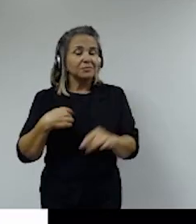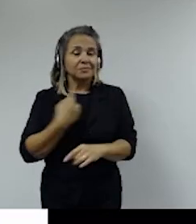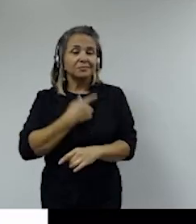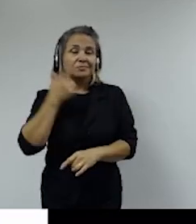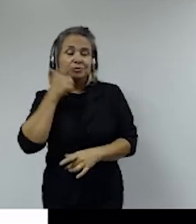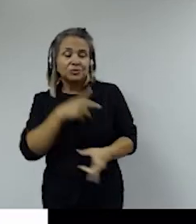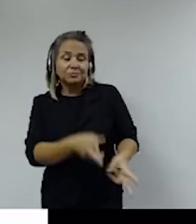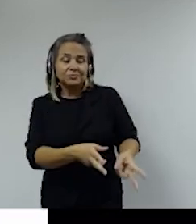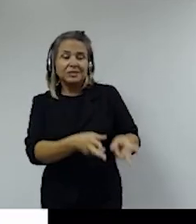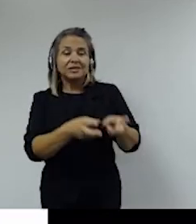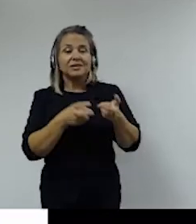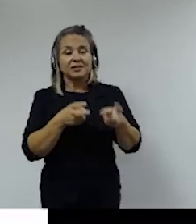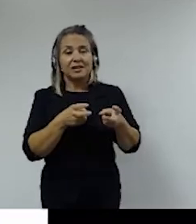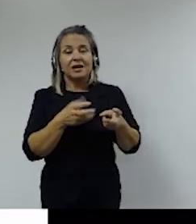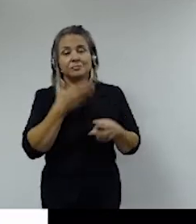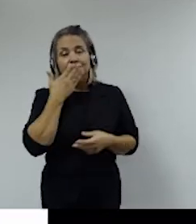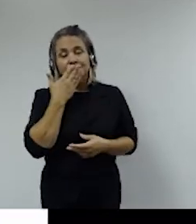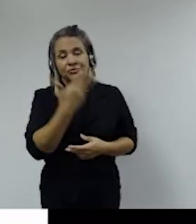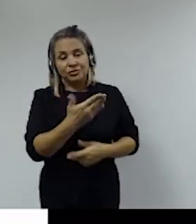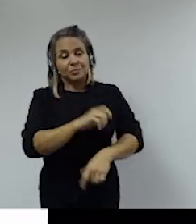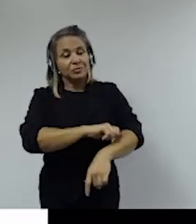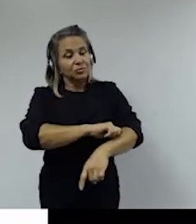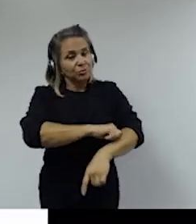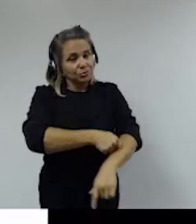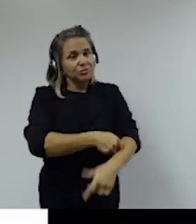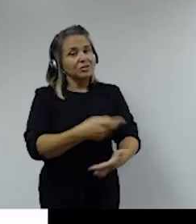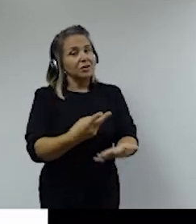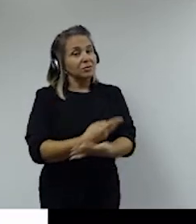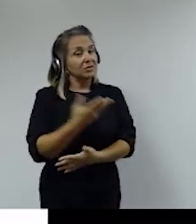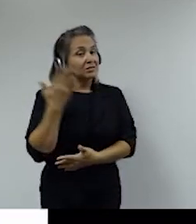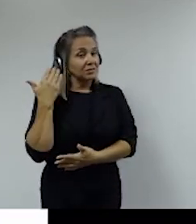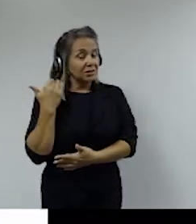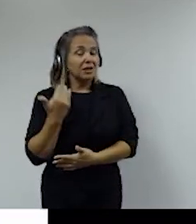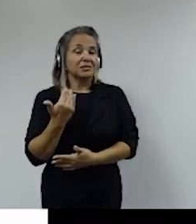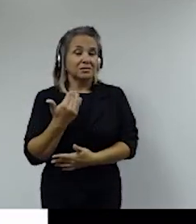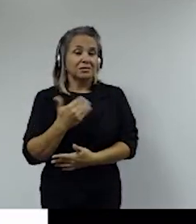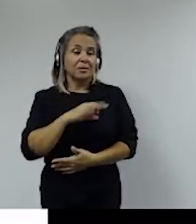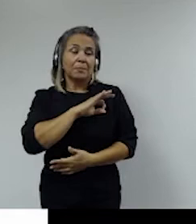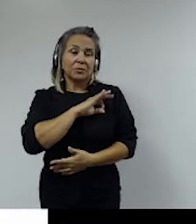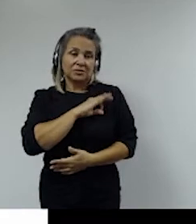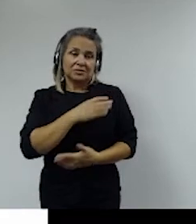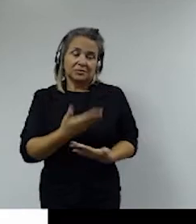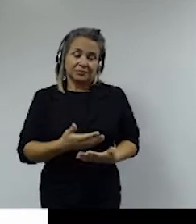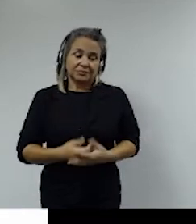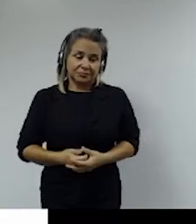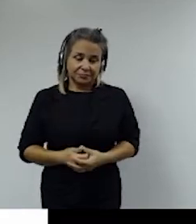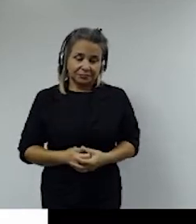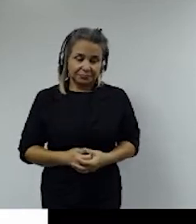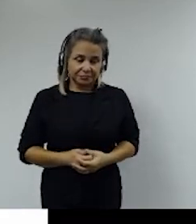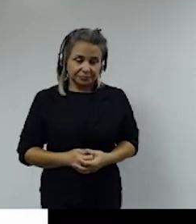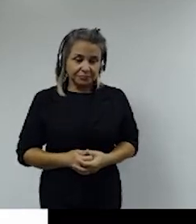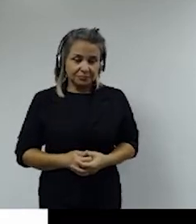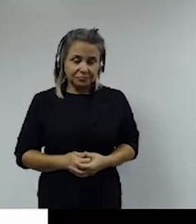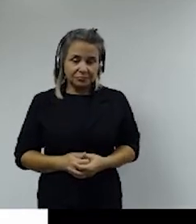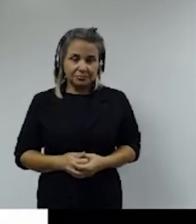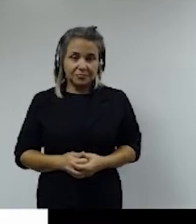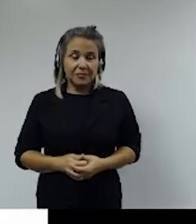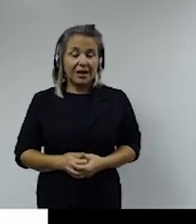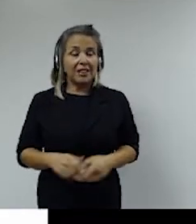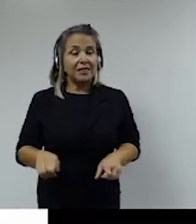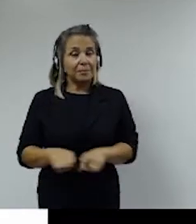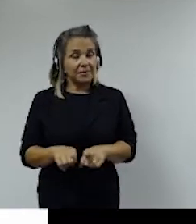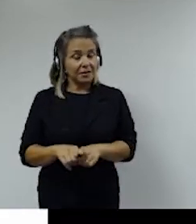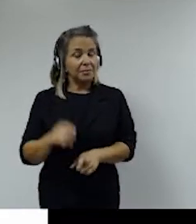conseguir detectar algum tipo de tortura e maus-tratos que tenha ocorrido na abordagem policial. Agora, é importante